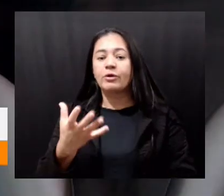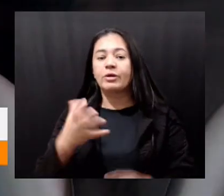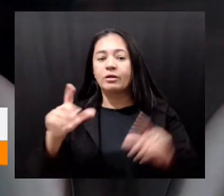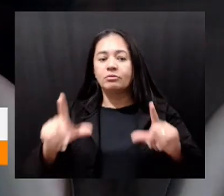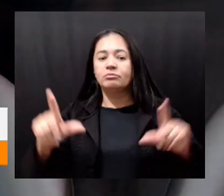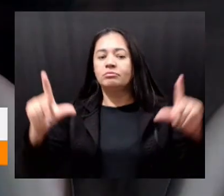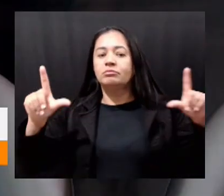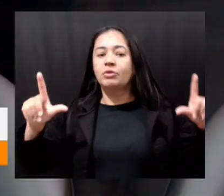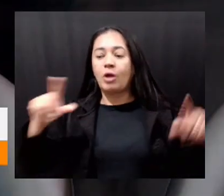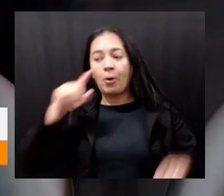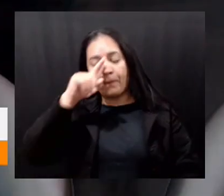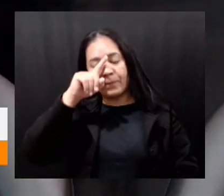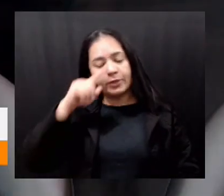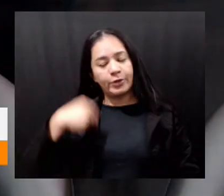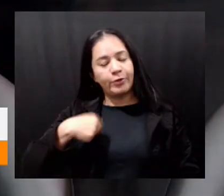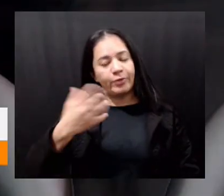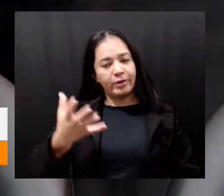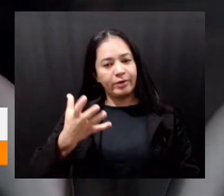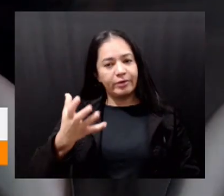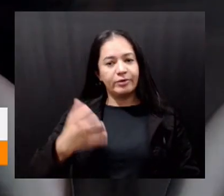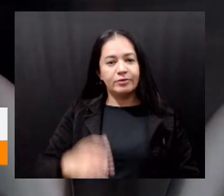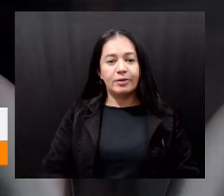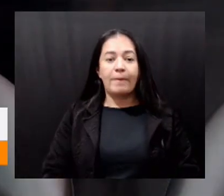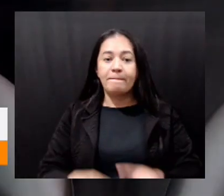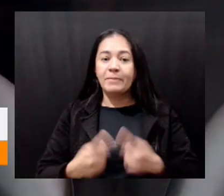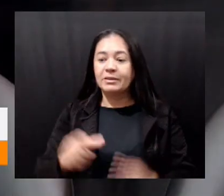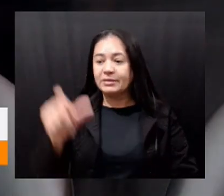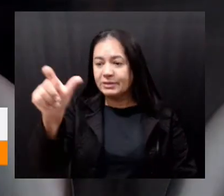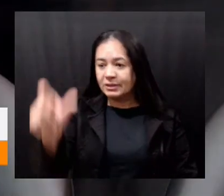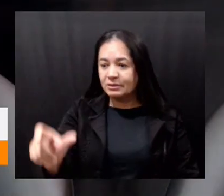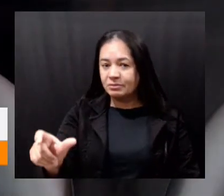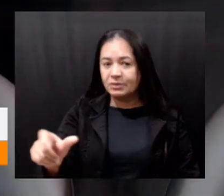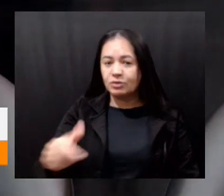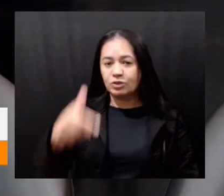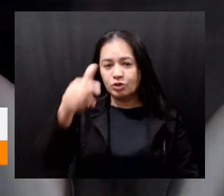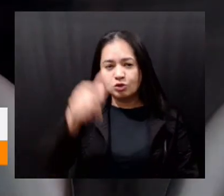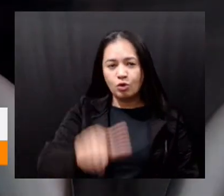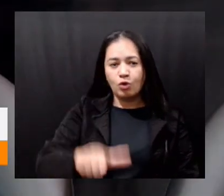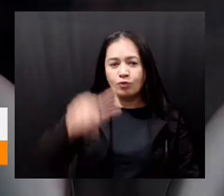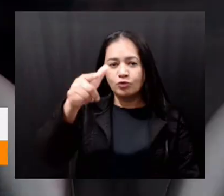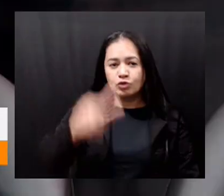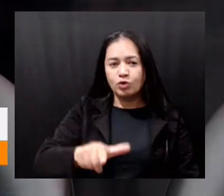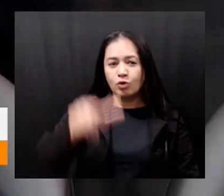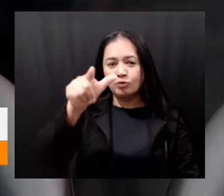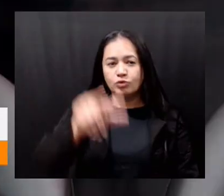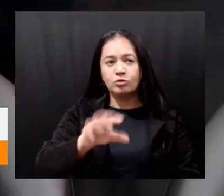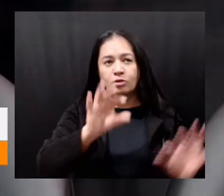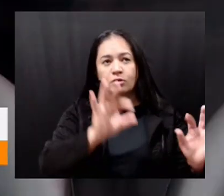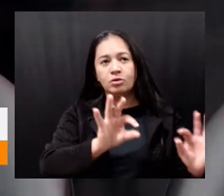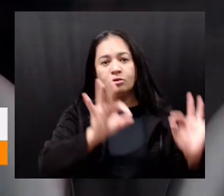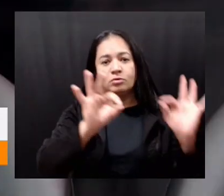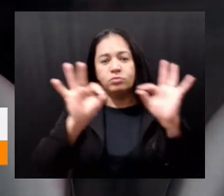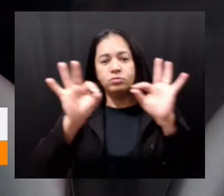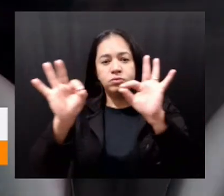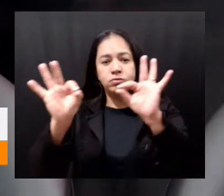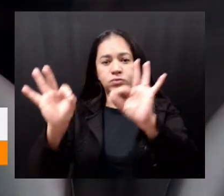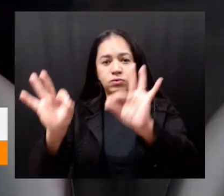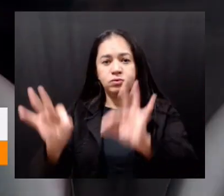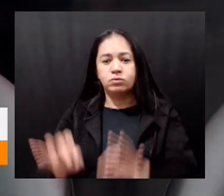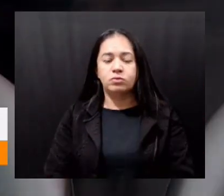aí, às vezes, a pessoa que fica vendo repetidamente essa questão, né, esse conteúdo